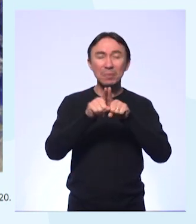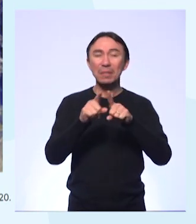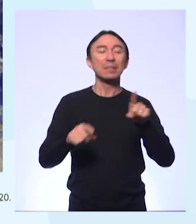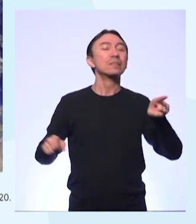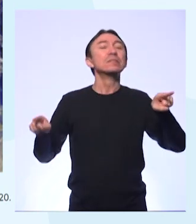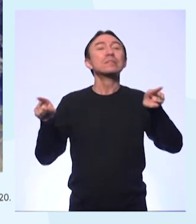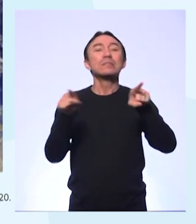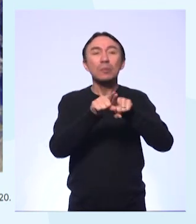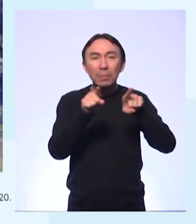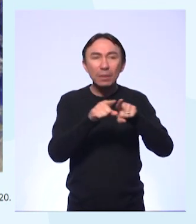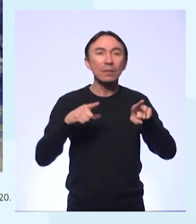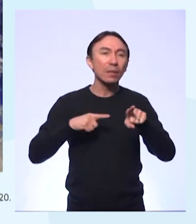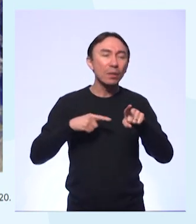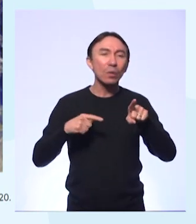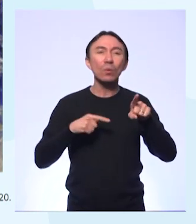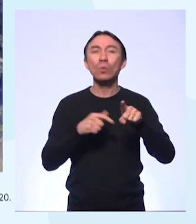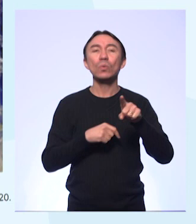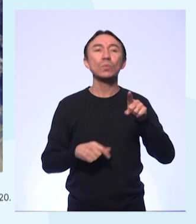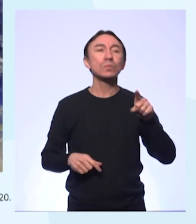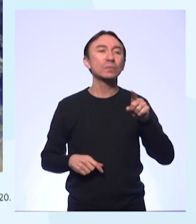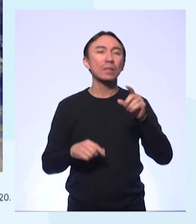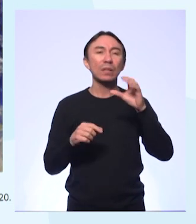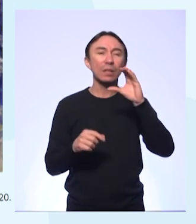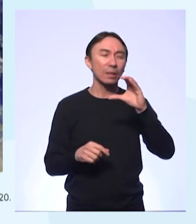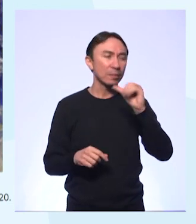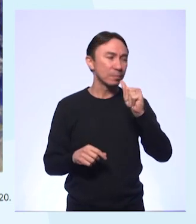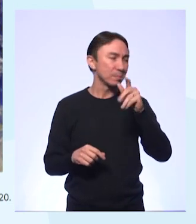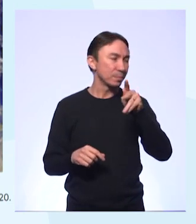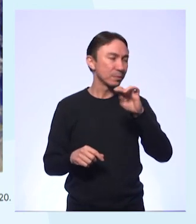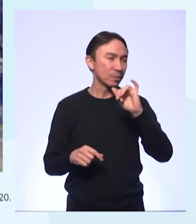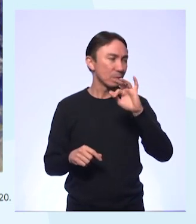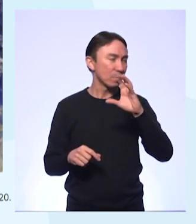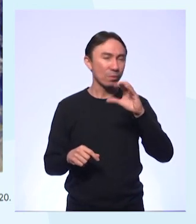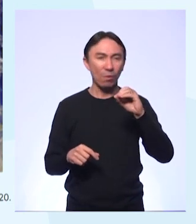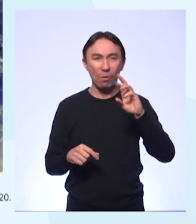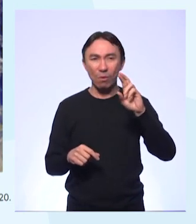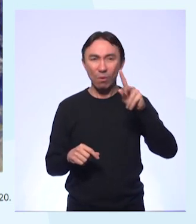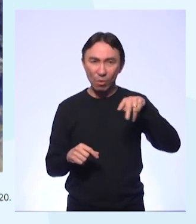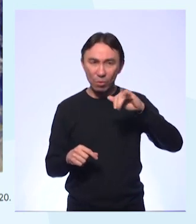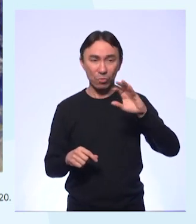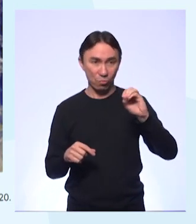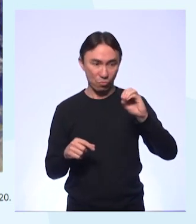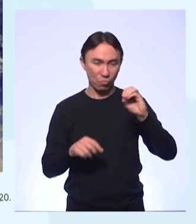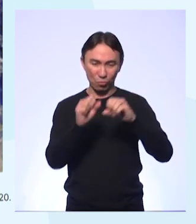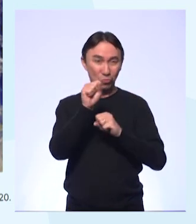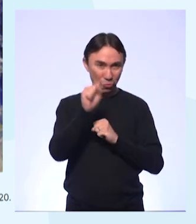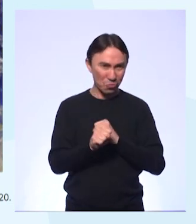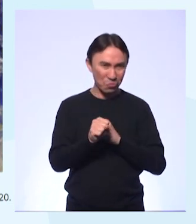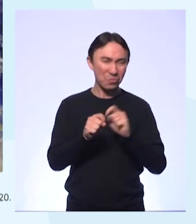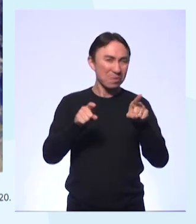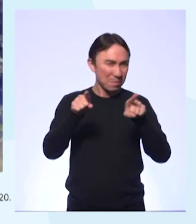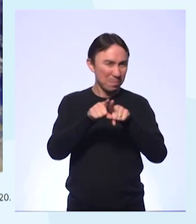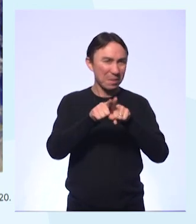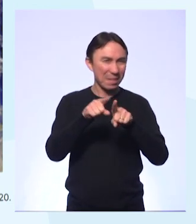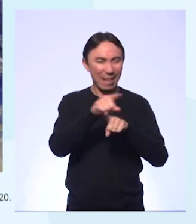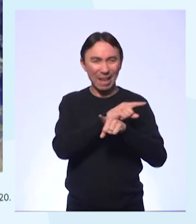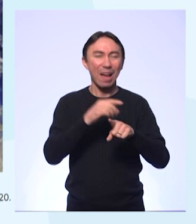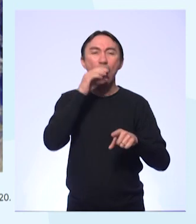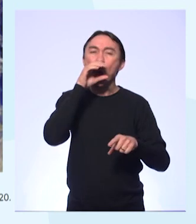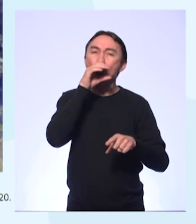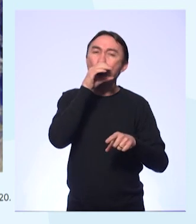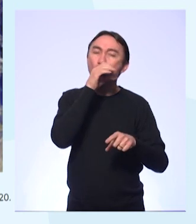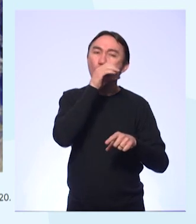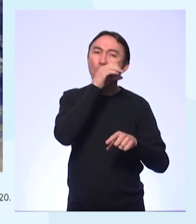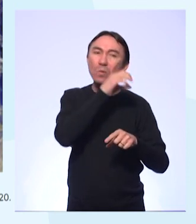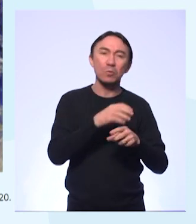outra massa tropical, né, no trópico de Capricórnio no sul, né, que também é quente e seca. E na linha do Equador